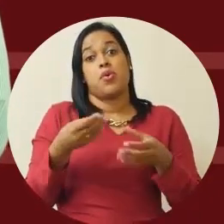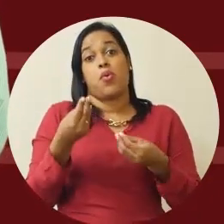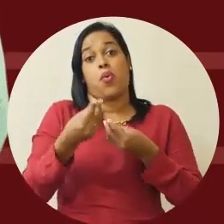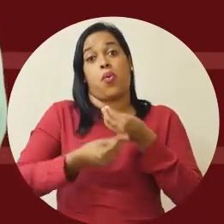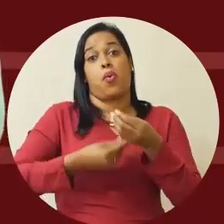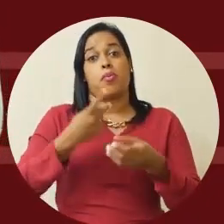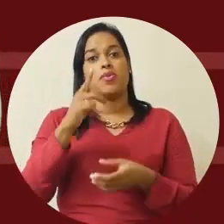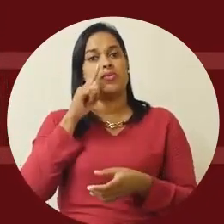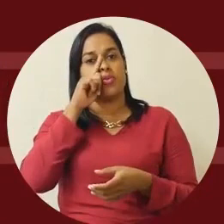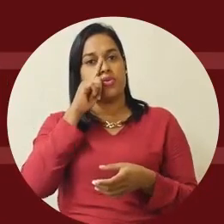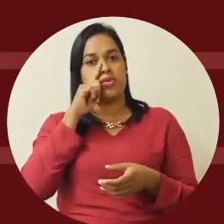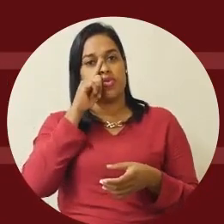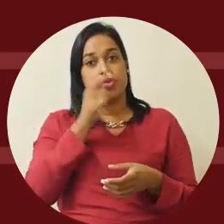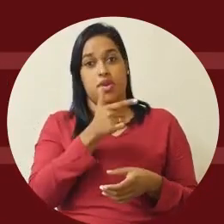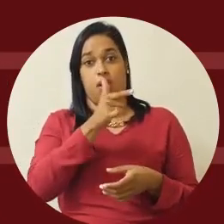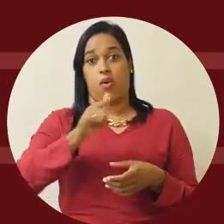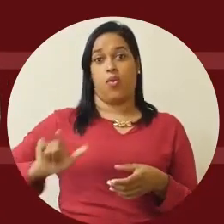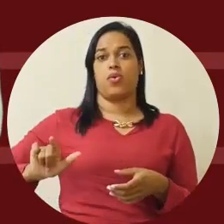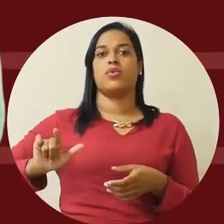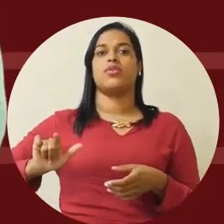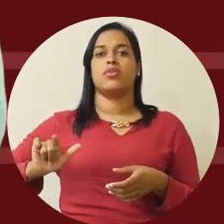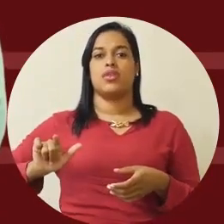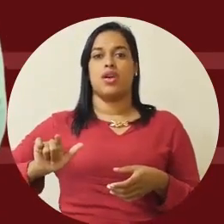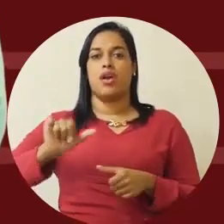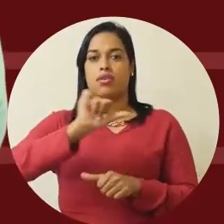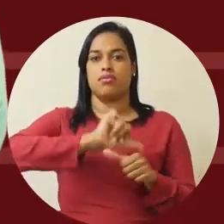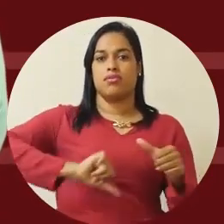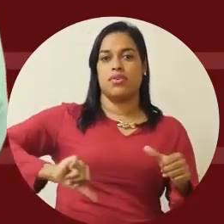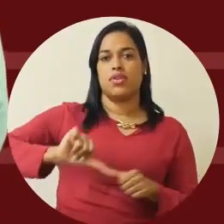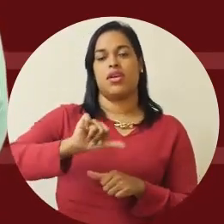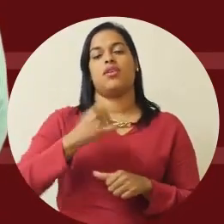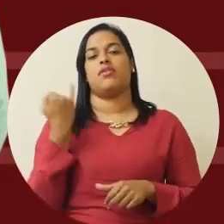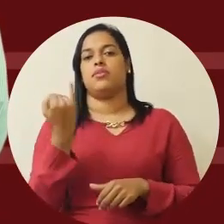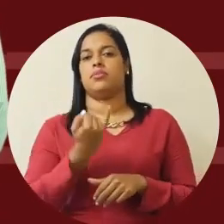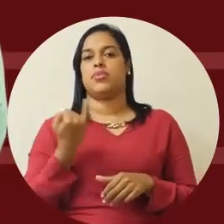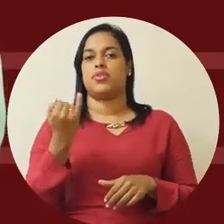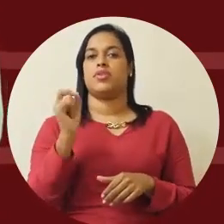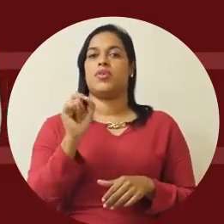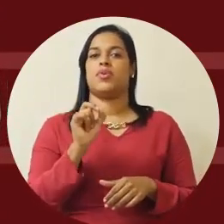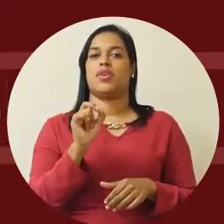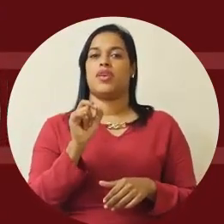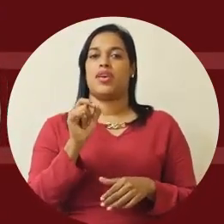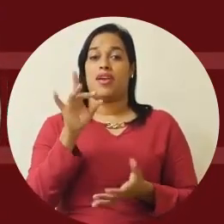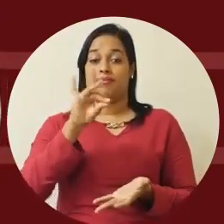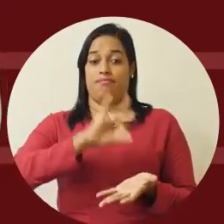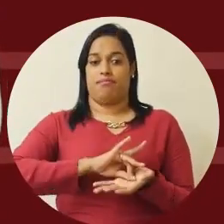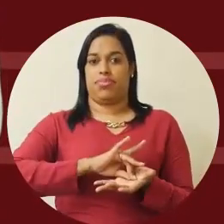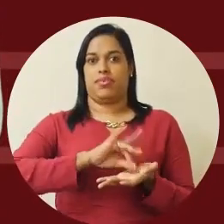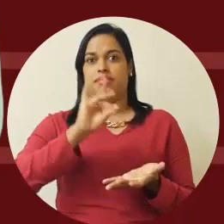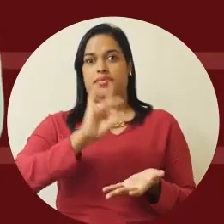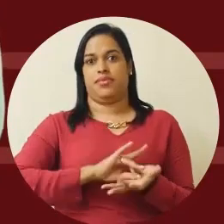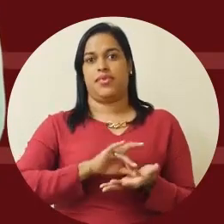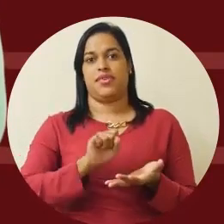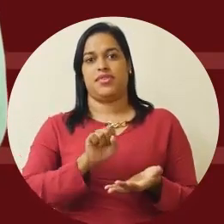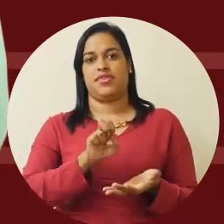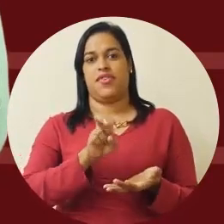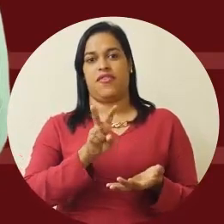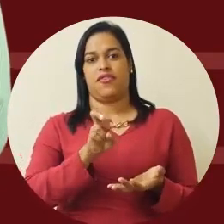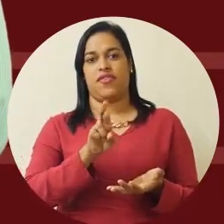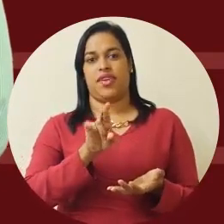ea outra ea outra variável fundamental essa realidade quer dizer isso